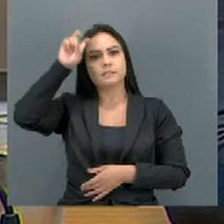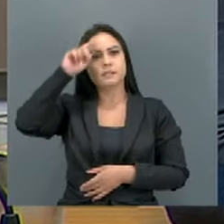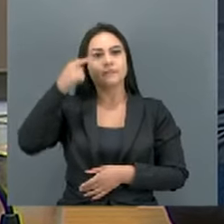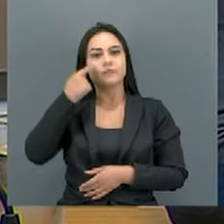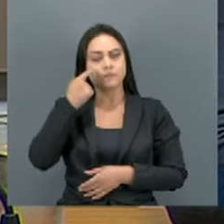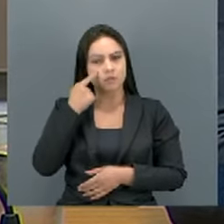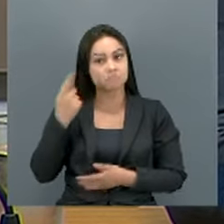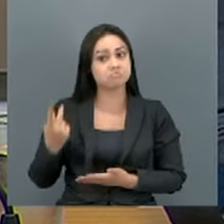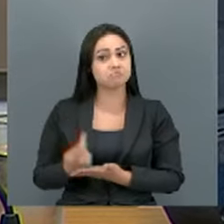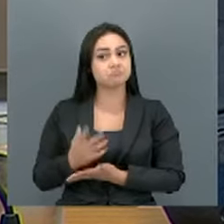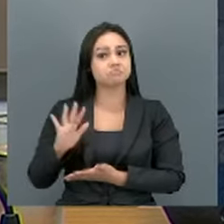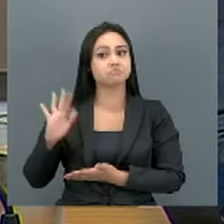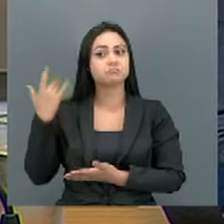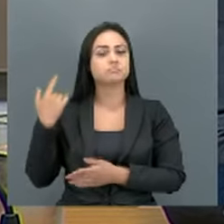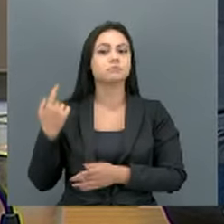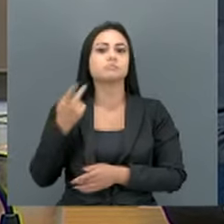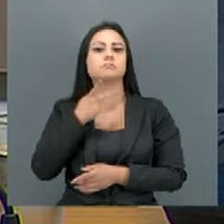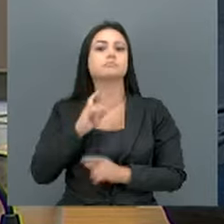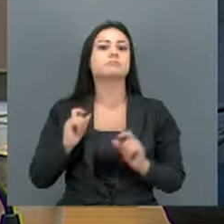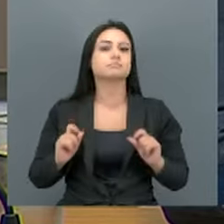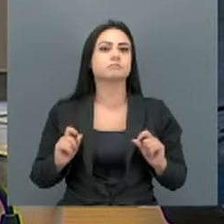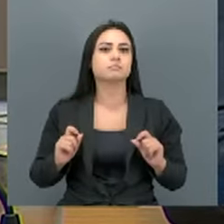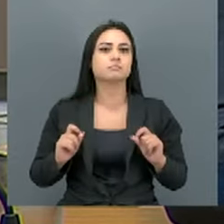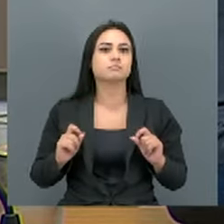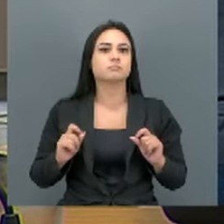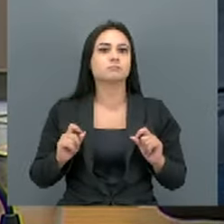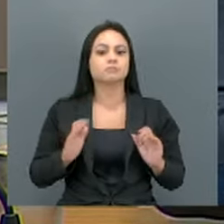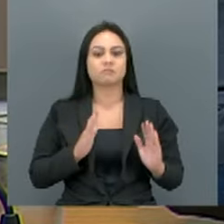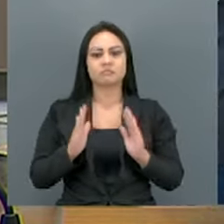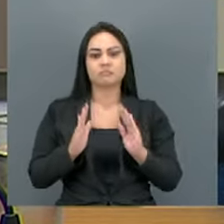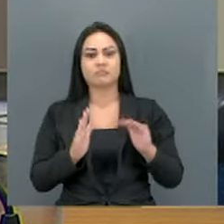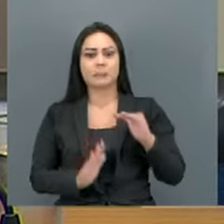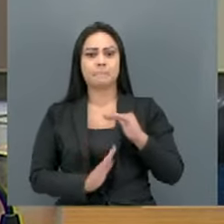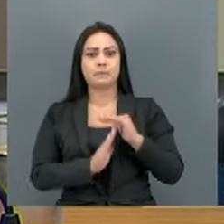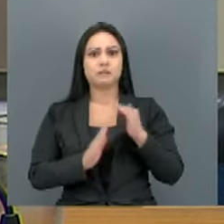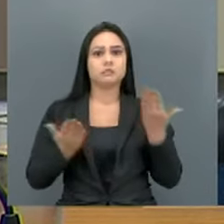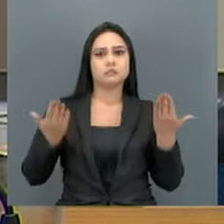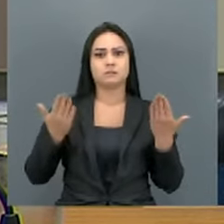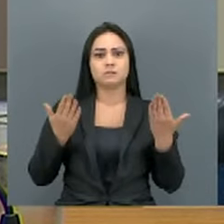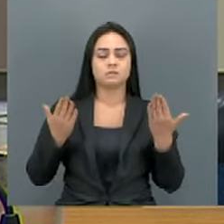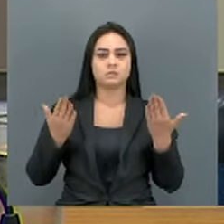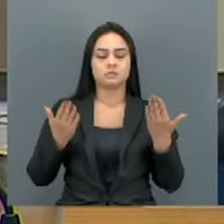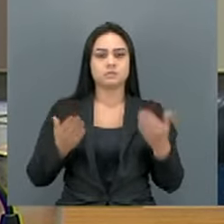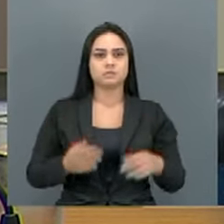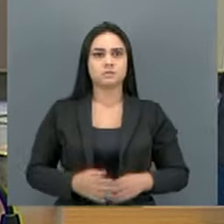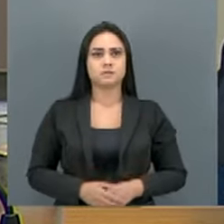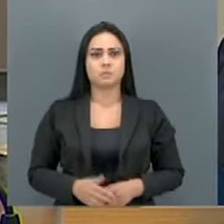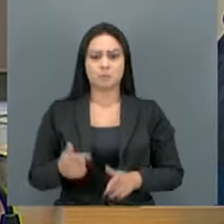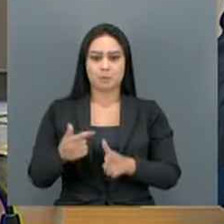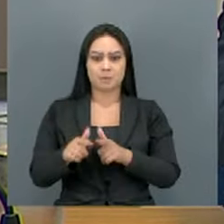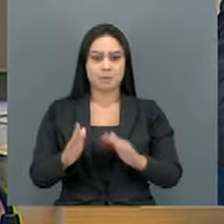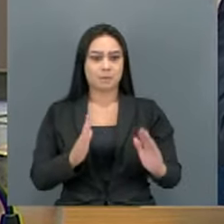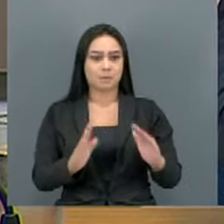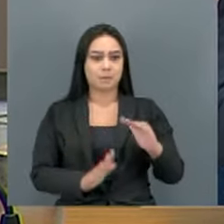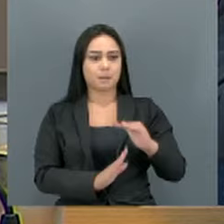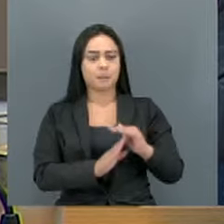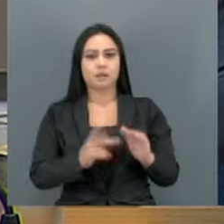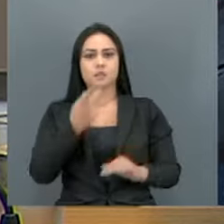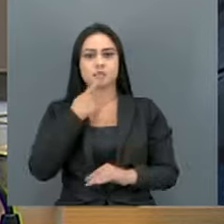verificar isso. Quer dizer, estão tutelados. Então, o problema é a tutela, né, daqueles que